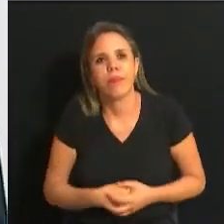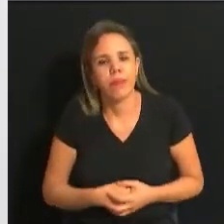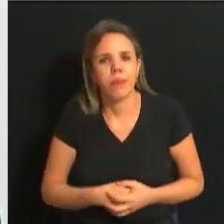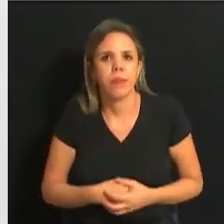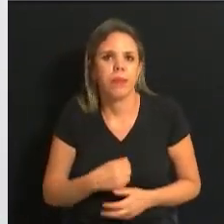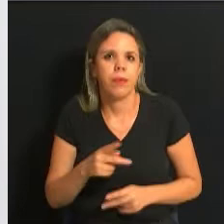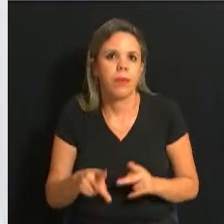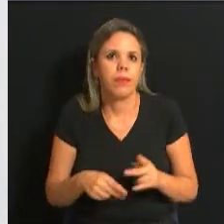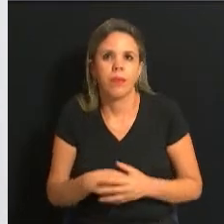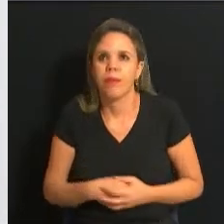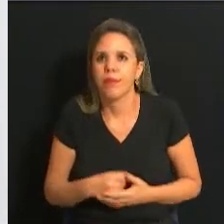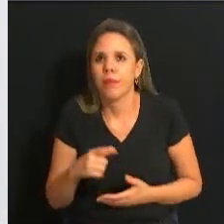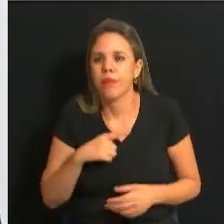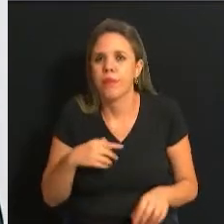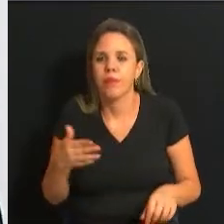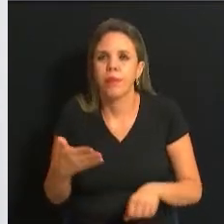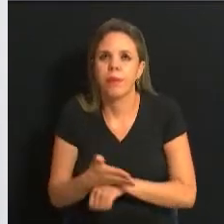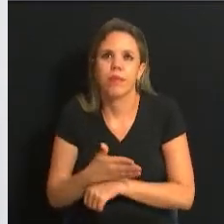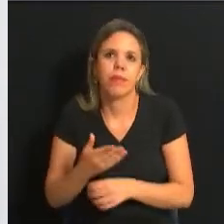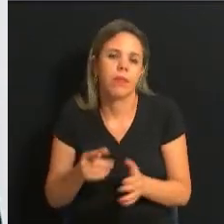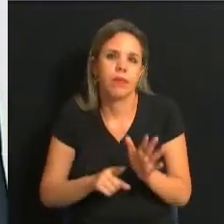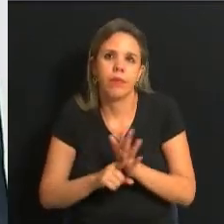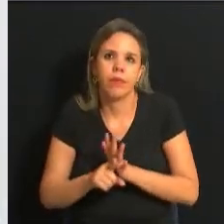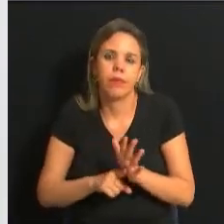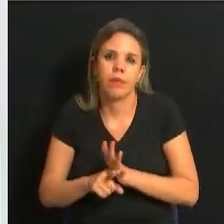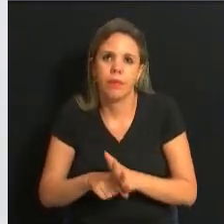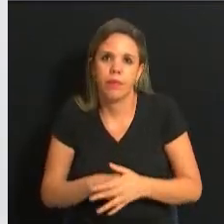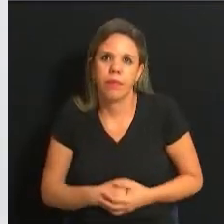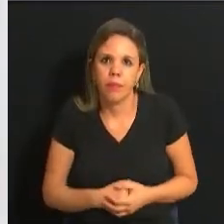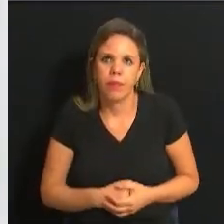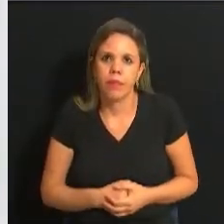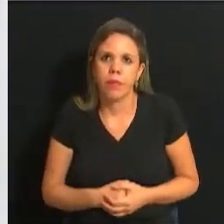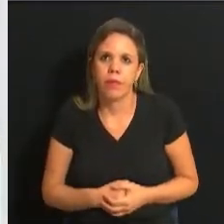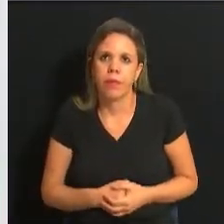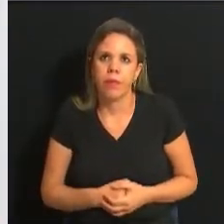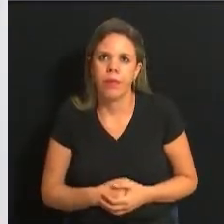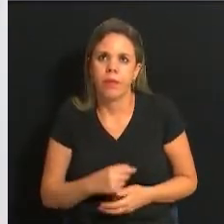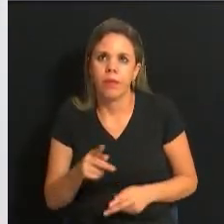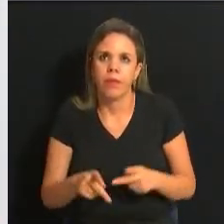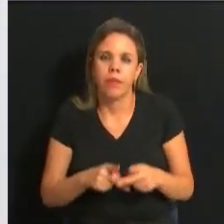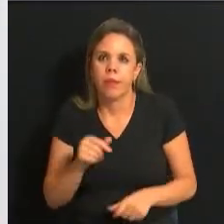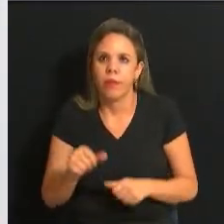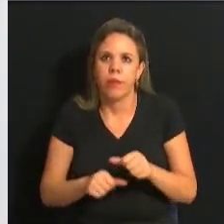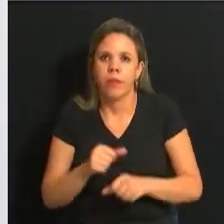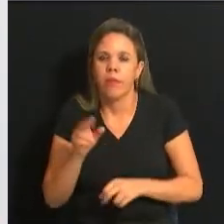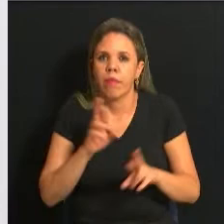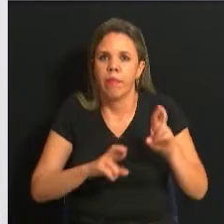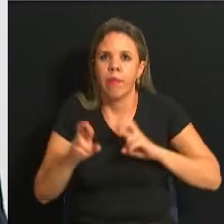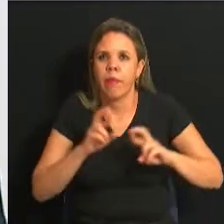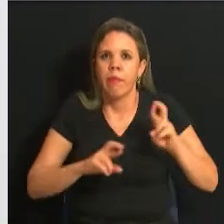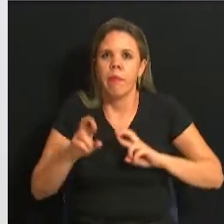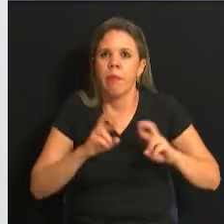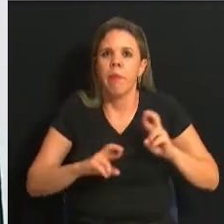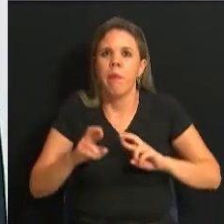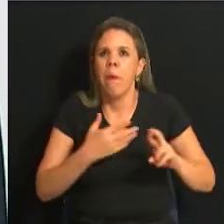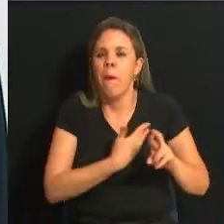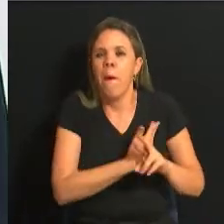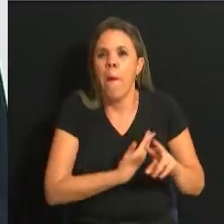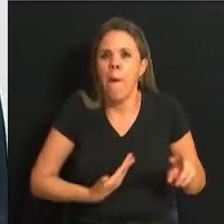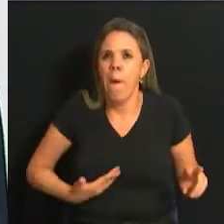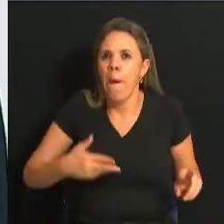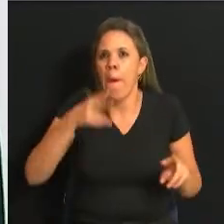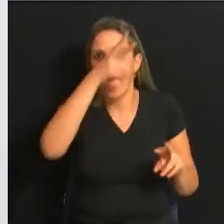cidadão tenha acesso a esses dados, porque se o próprio cidadão se torna um fiscal das autoridades